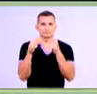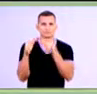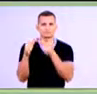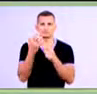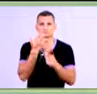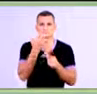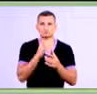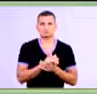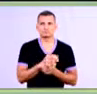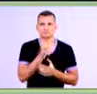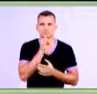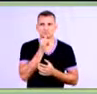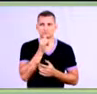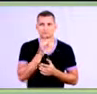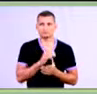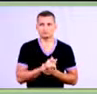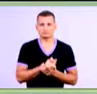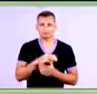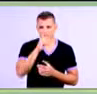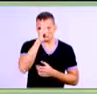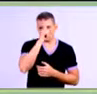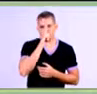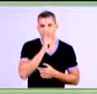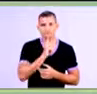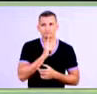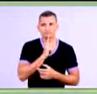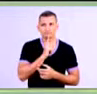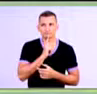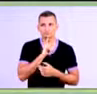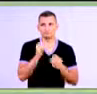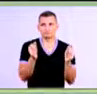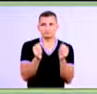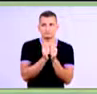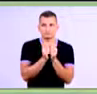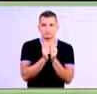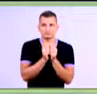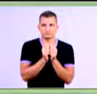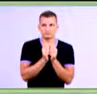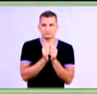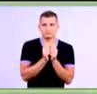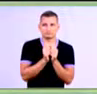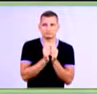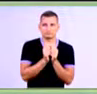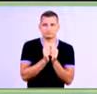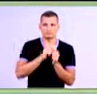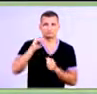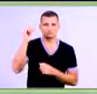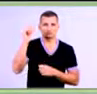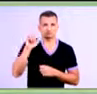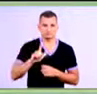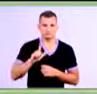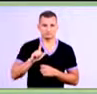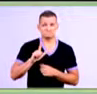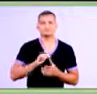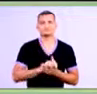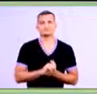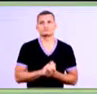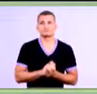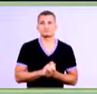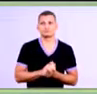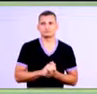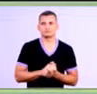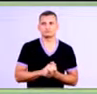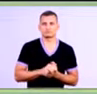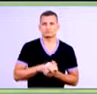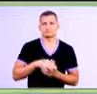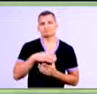Por exemplo, olha que bom aqui, né? O amarelo junto com o azul. No entanto, o amarelo aqui